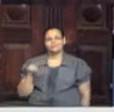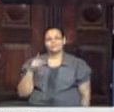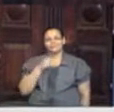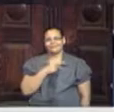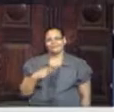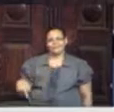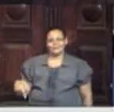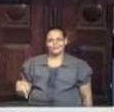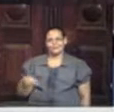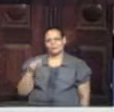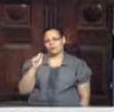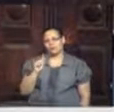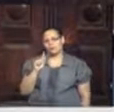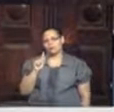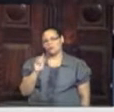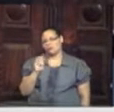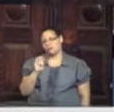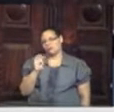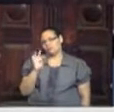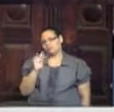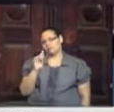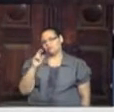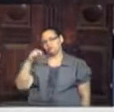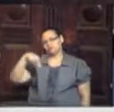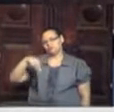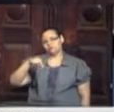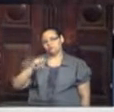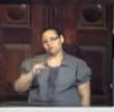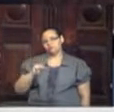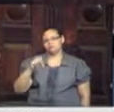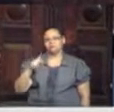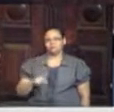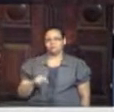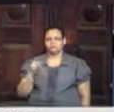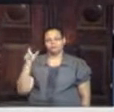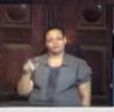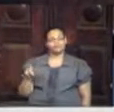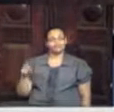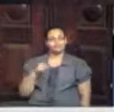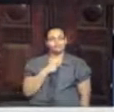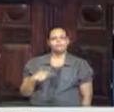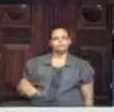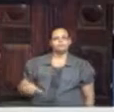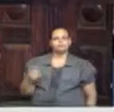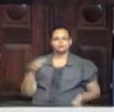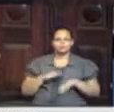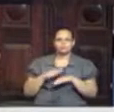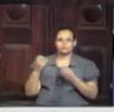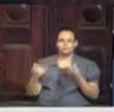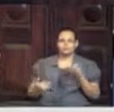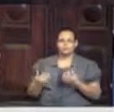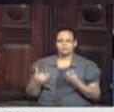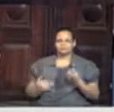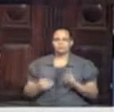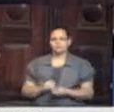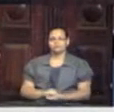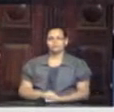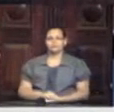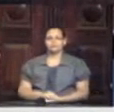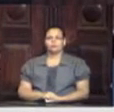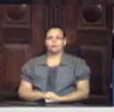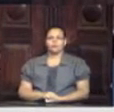presidente da Getrans. Quer dizer, eu pelo menos questionei,